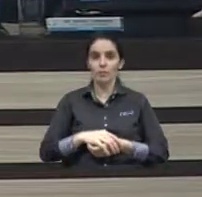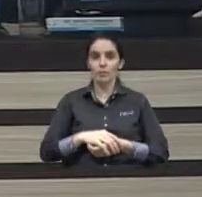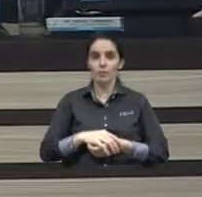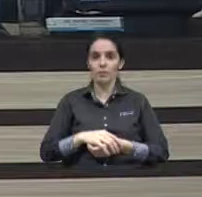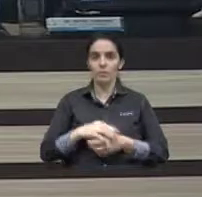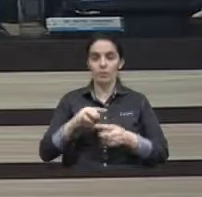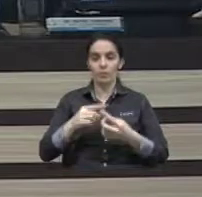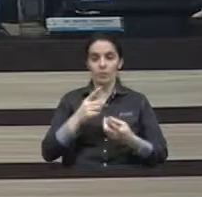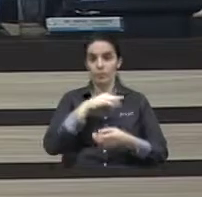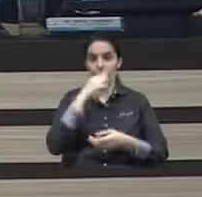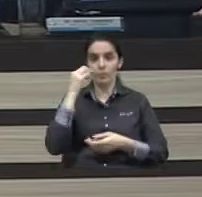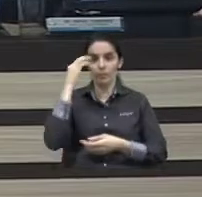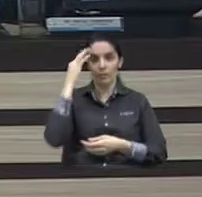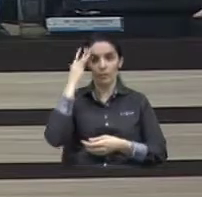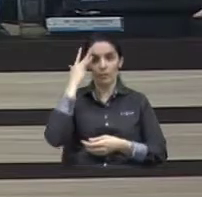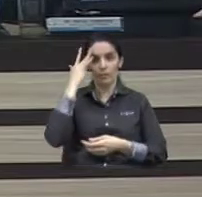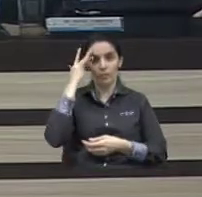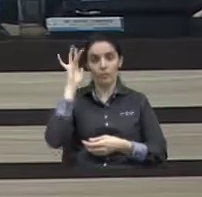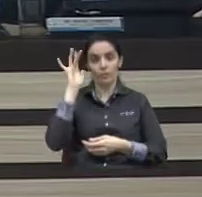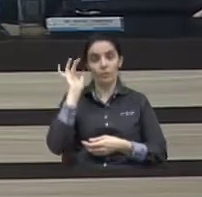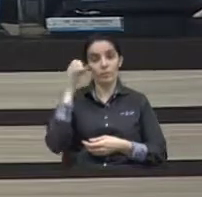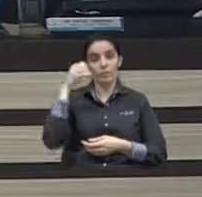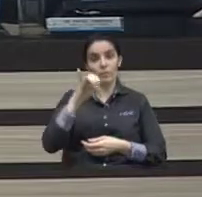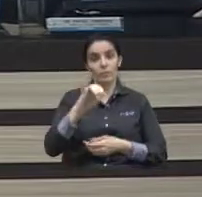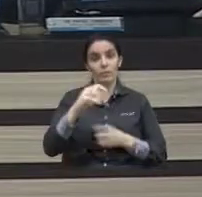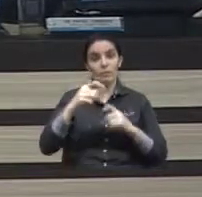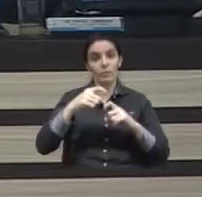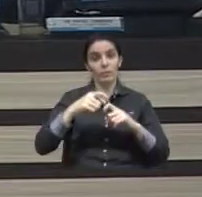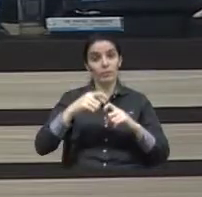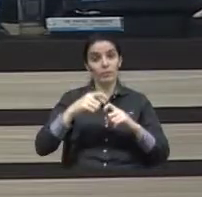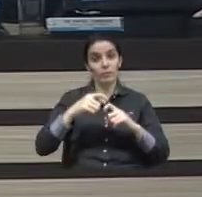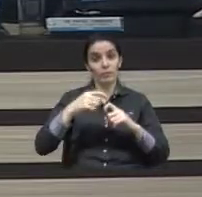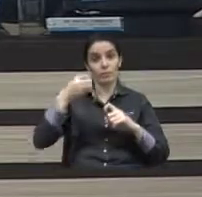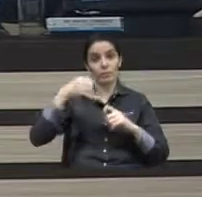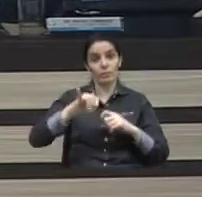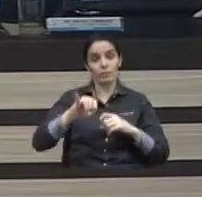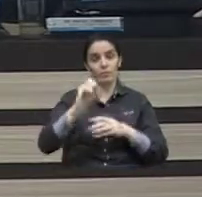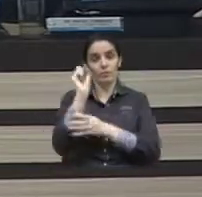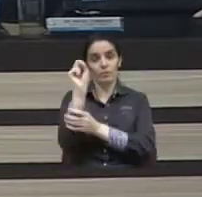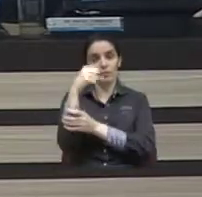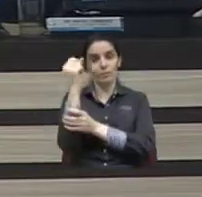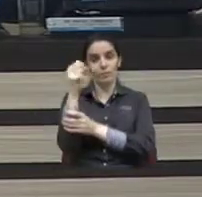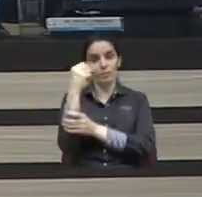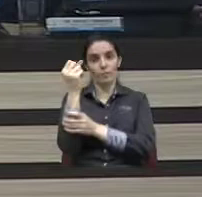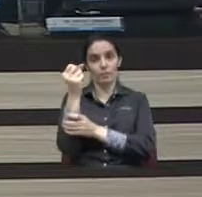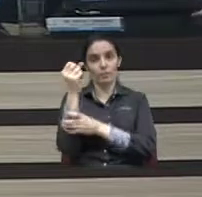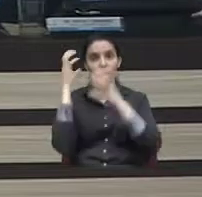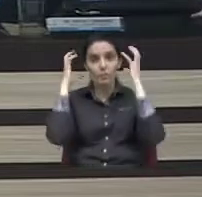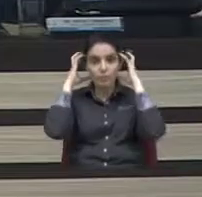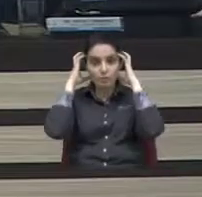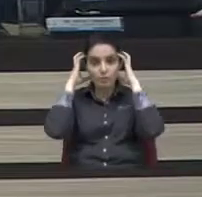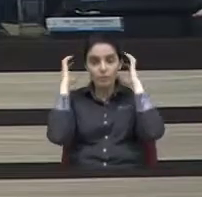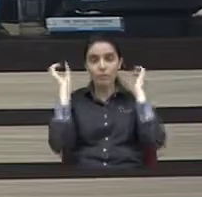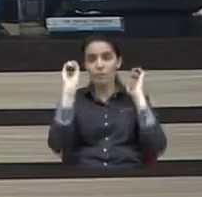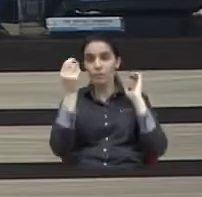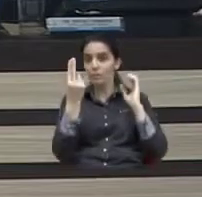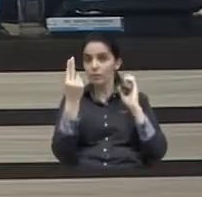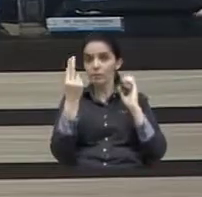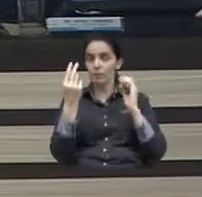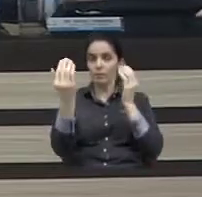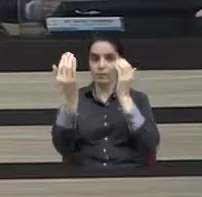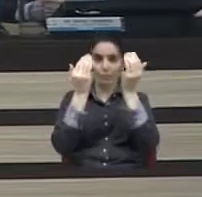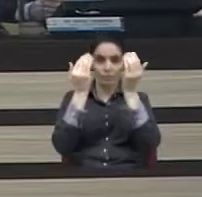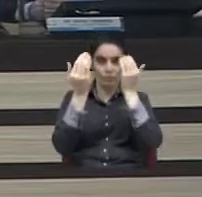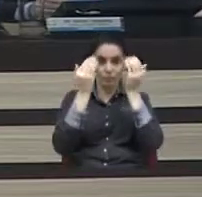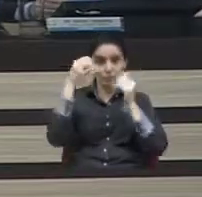não for médico, né? Se não for consulta médica, se for físio, fono, psicólogo, aí se realmente tem ou não tem